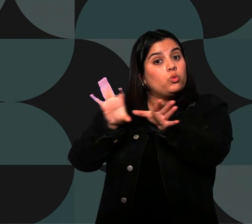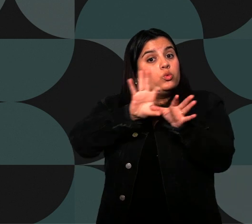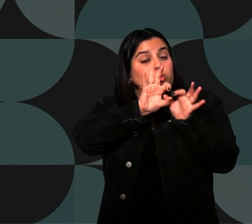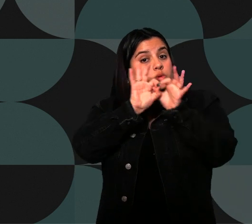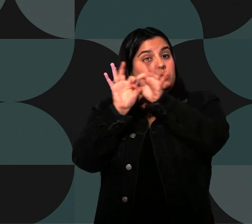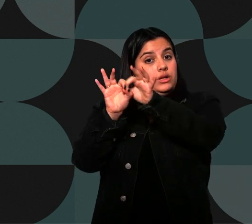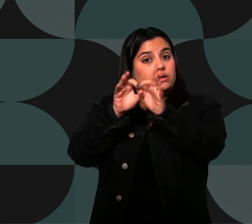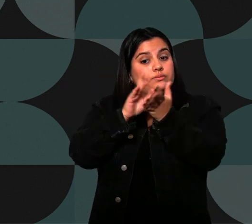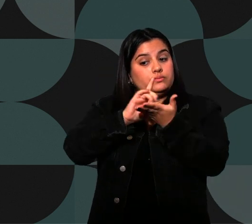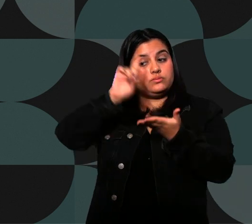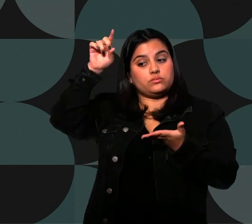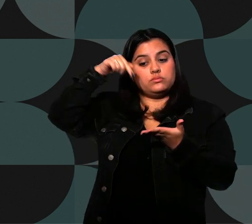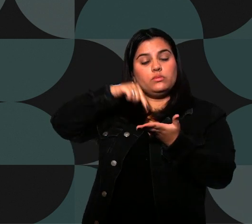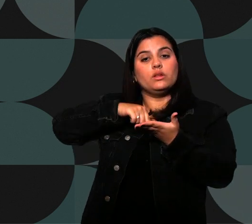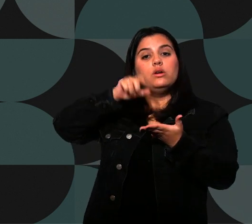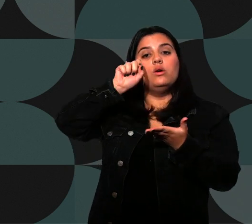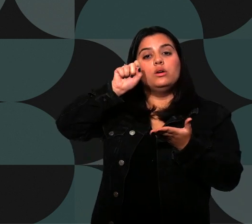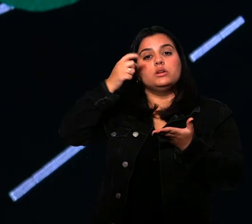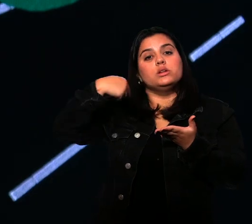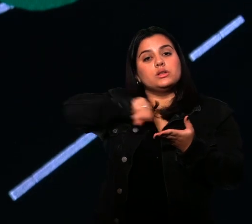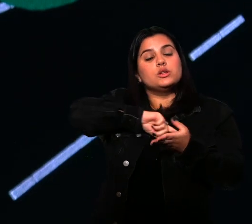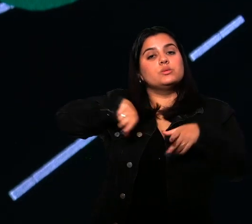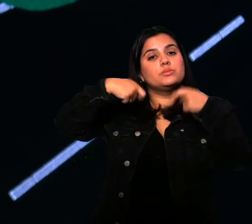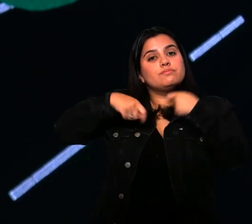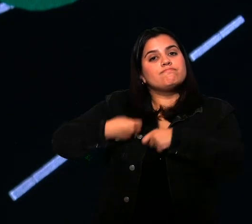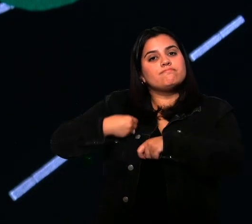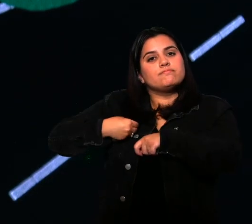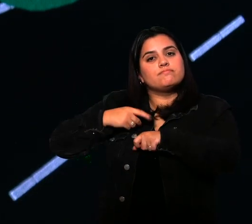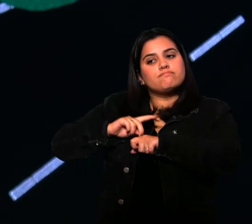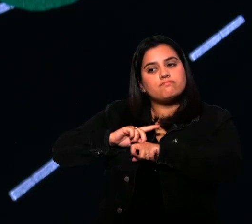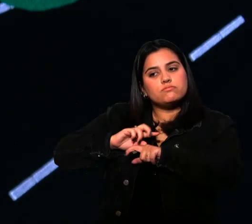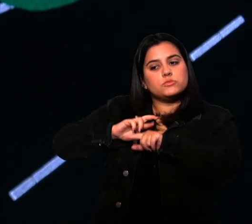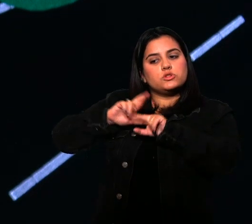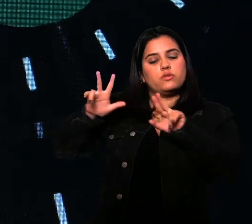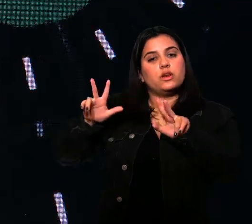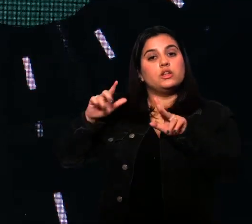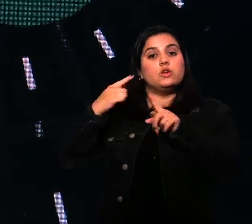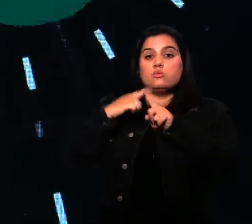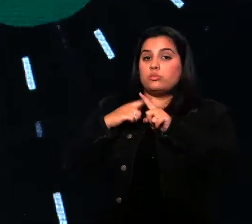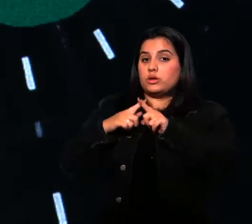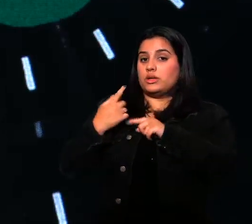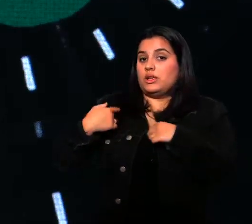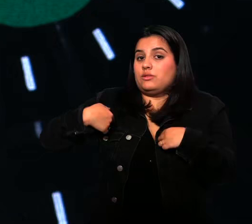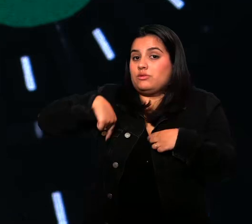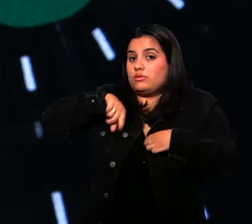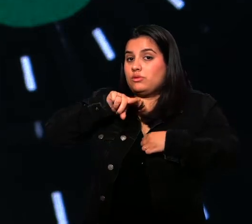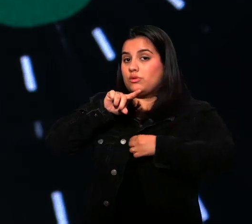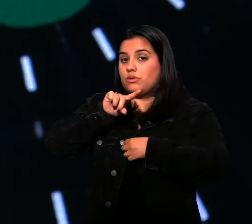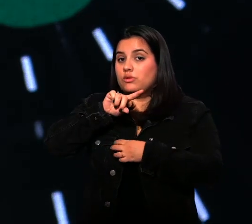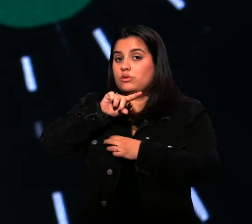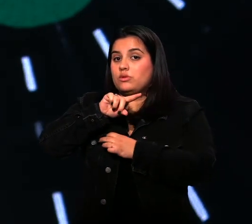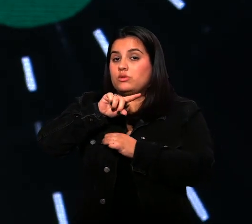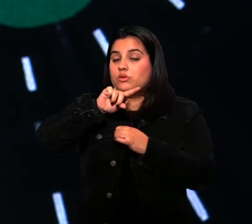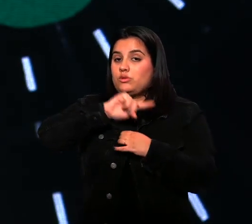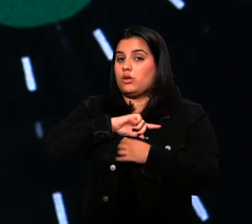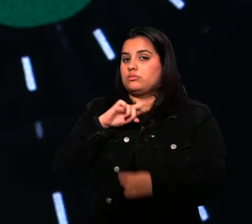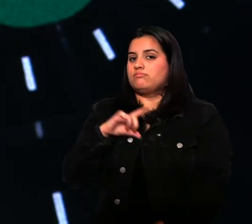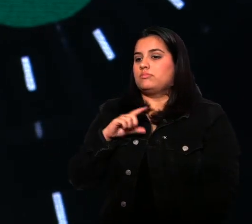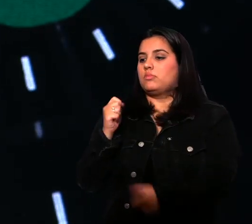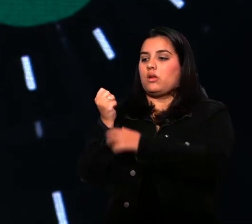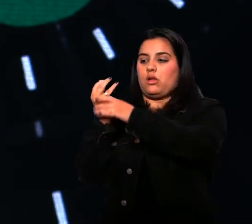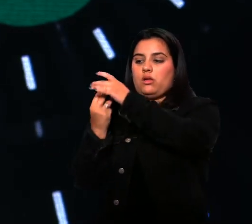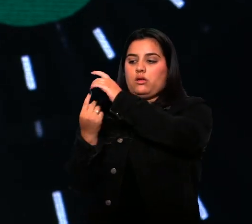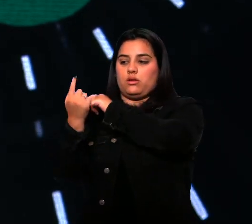nós deveríamos buscar e viver de uma maneira diferente, porque refletimos, na verdade, a mesma unidade da própria Trindade, ao ponto